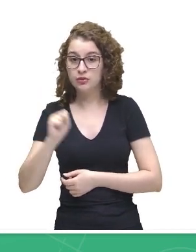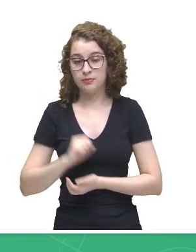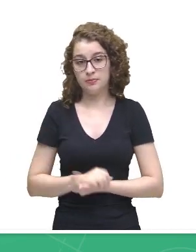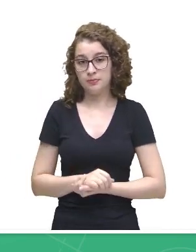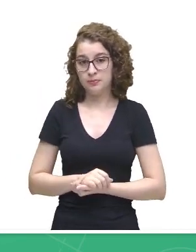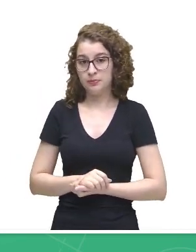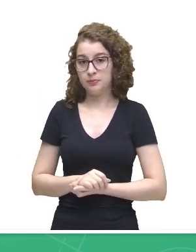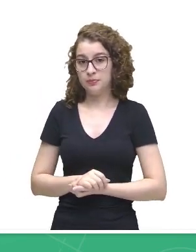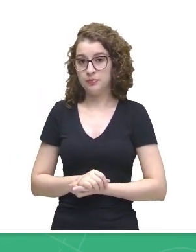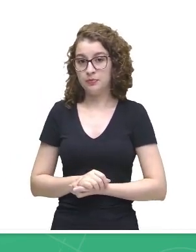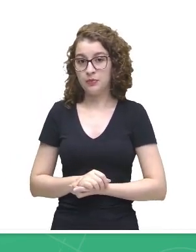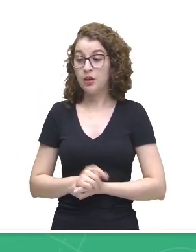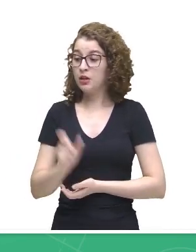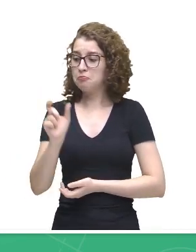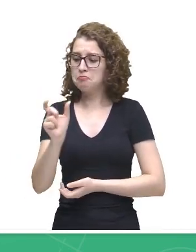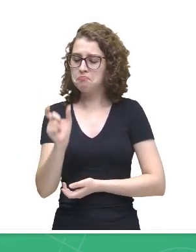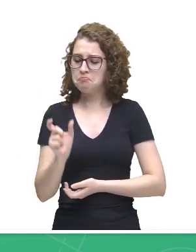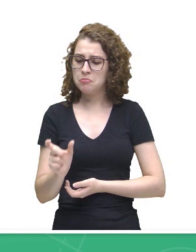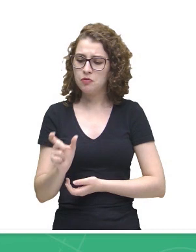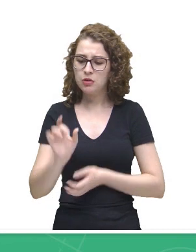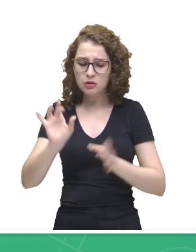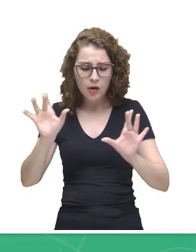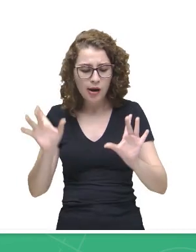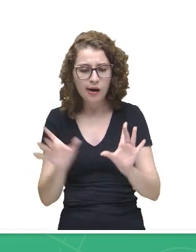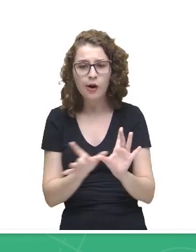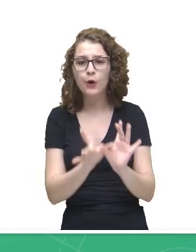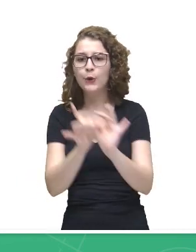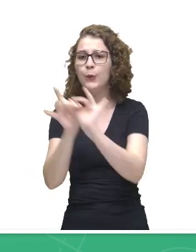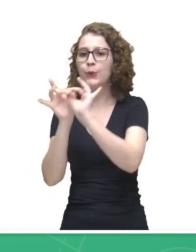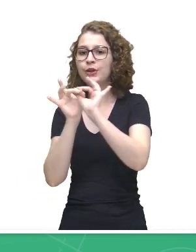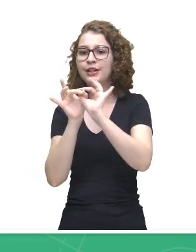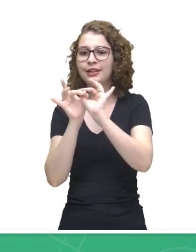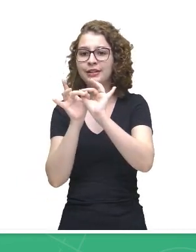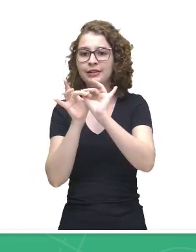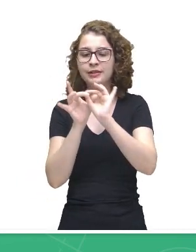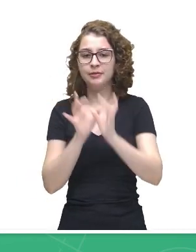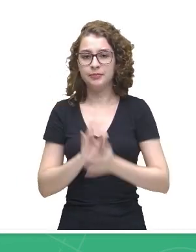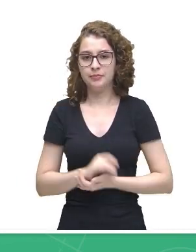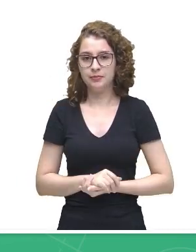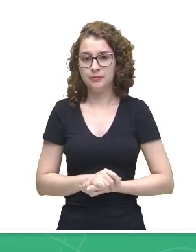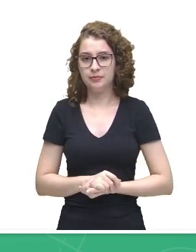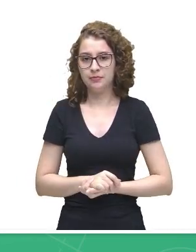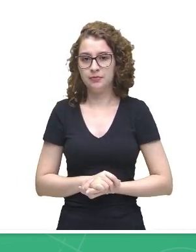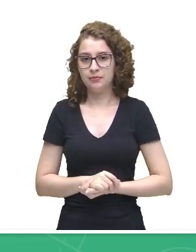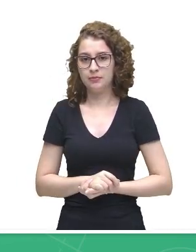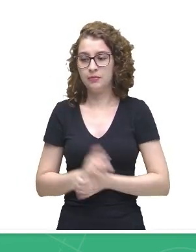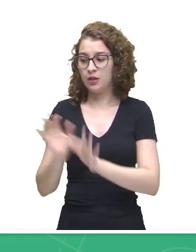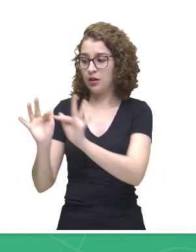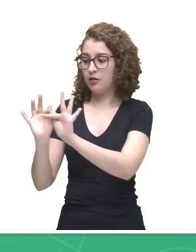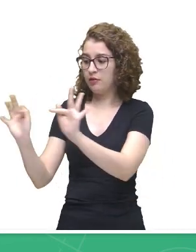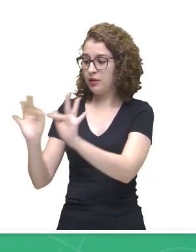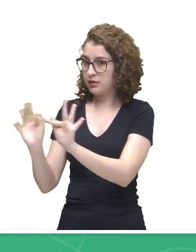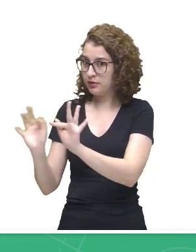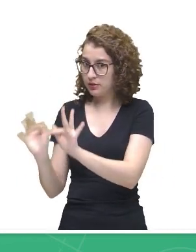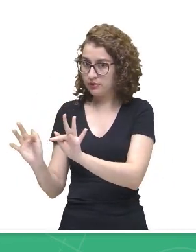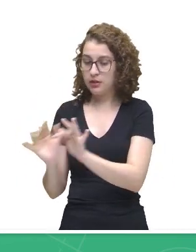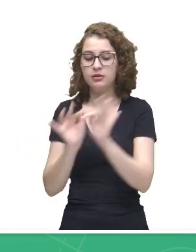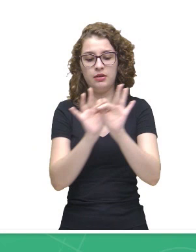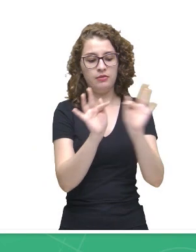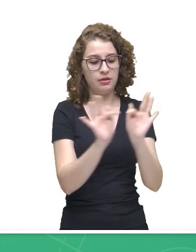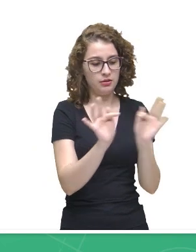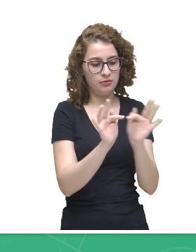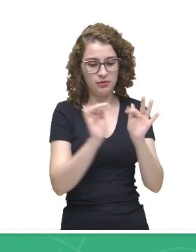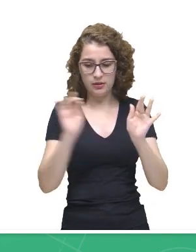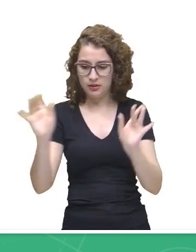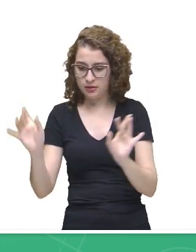palavras, elas vão unir as minhas orações e elas vão